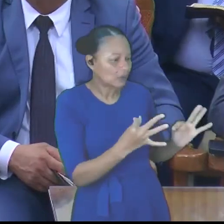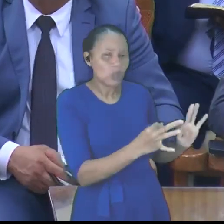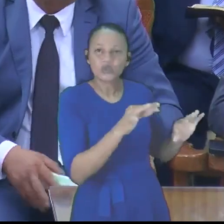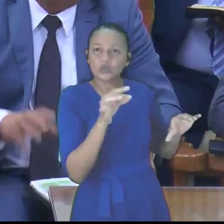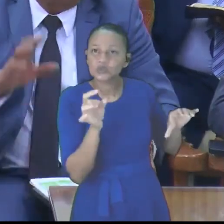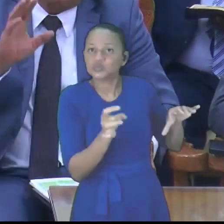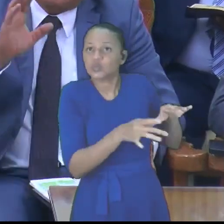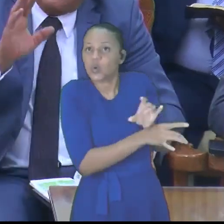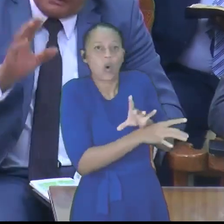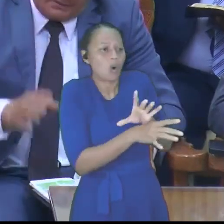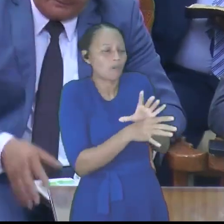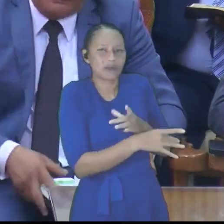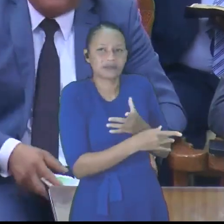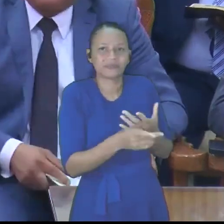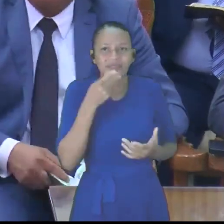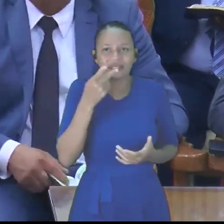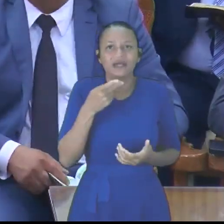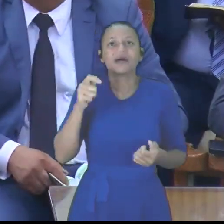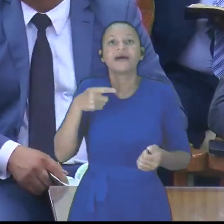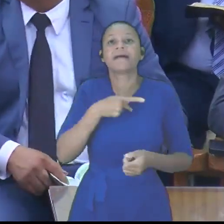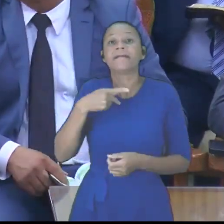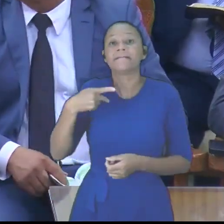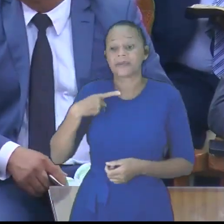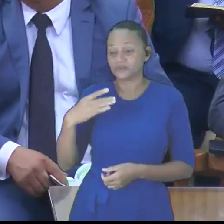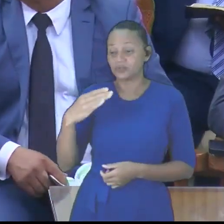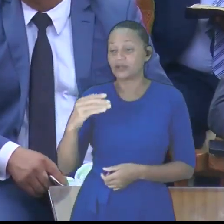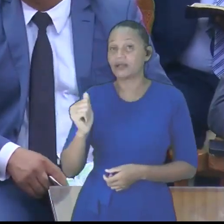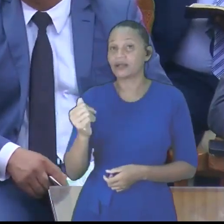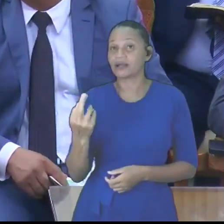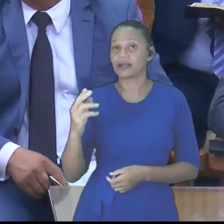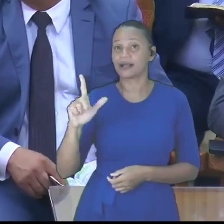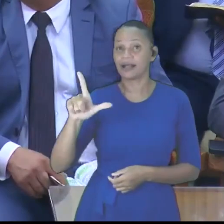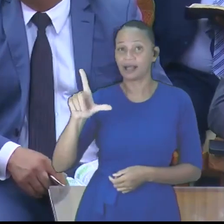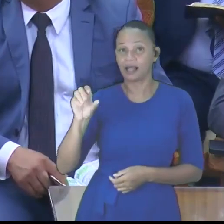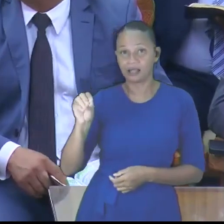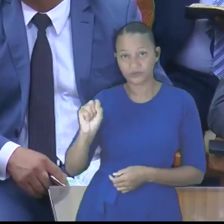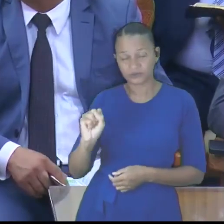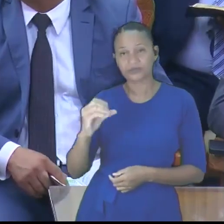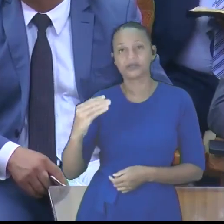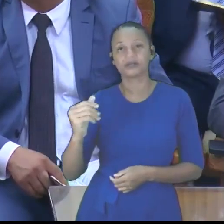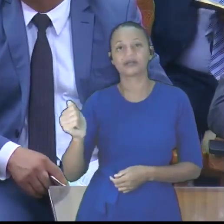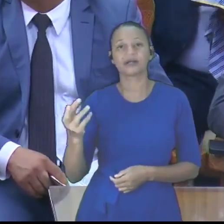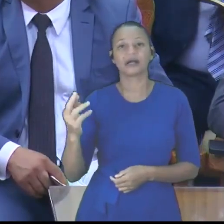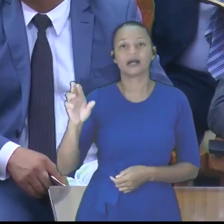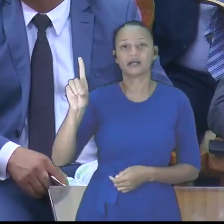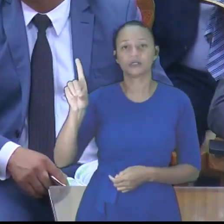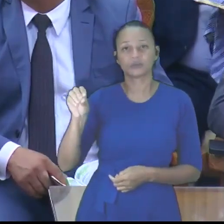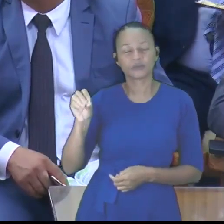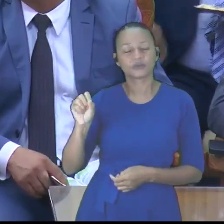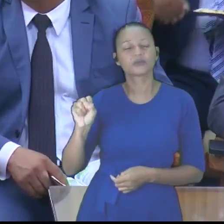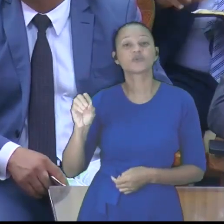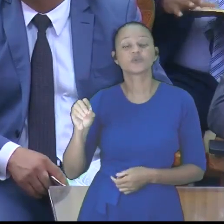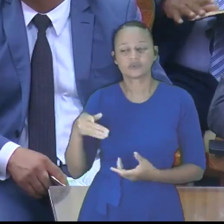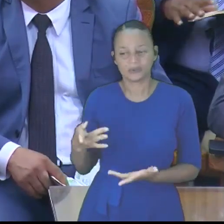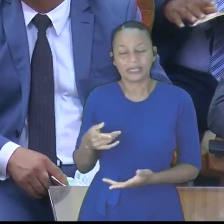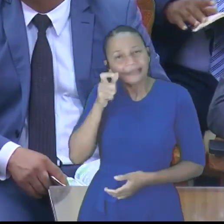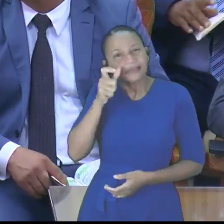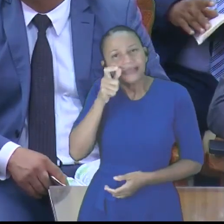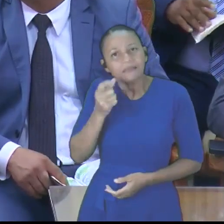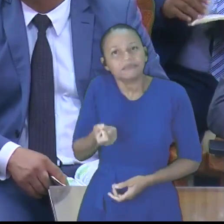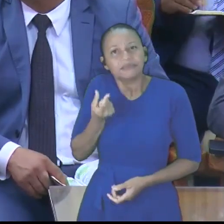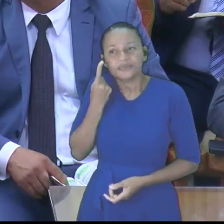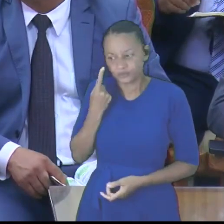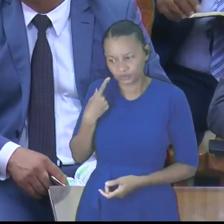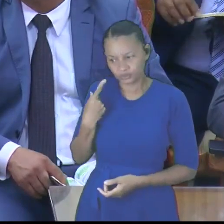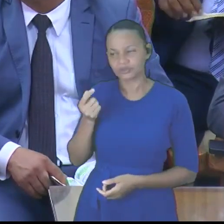falar disso aqui? Quem sabe falar disso melhor é o pastor Carlos Cardoso. Glória a Deus. E interessante que o Espírito Santo já tinha revelado. Olha, diz aqui,